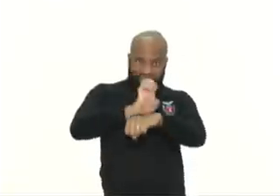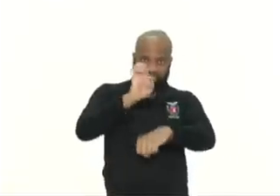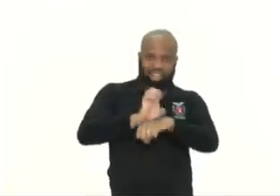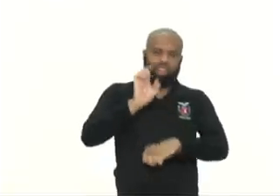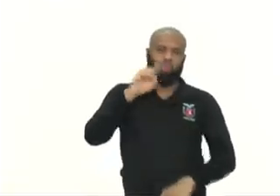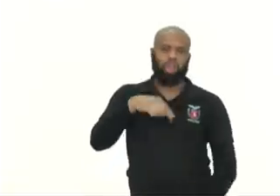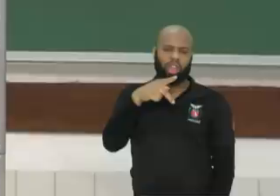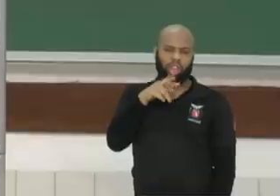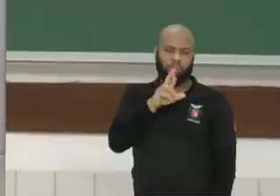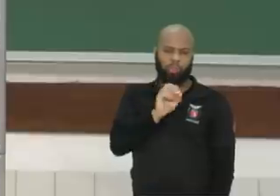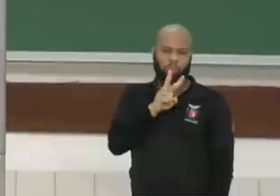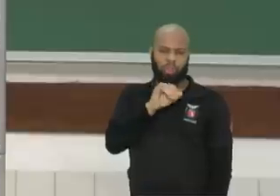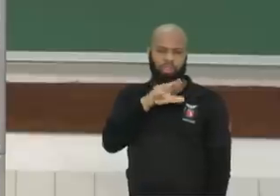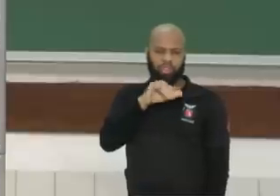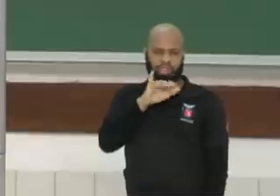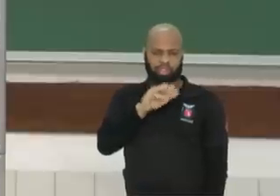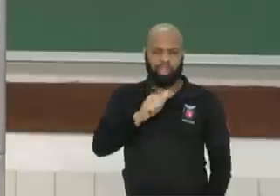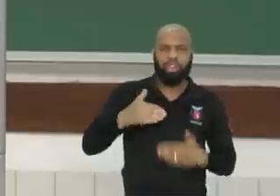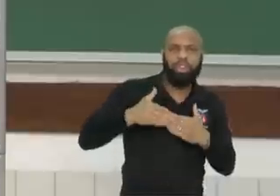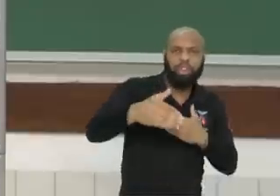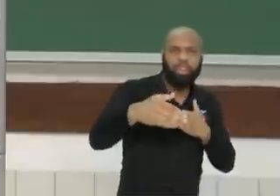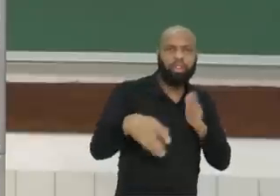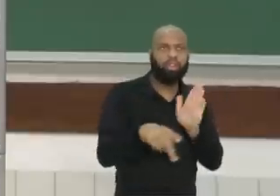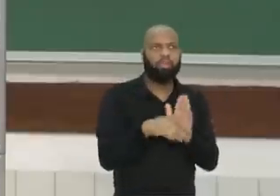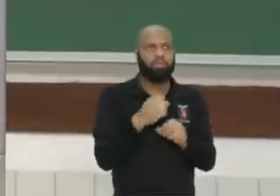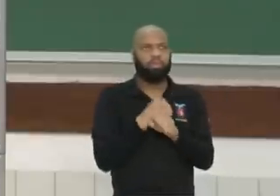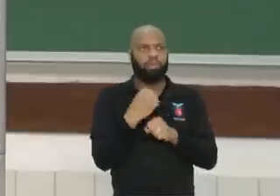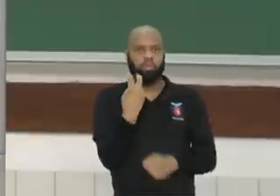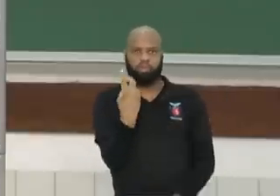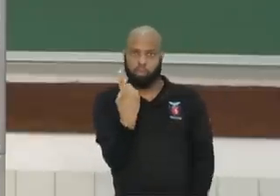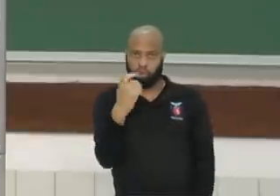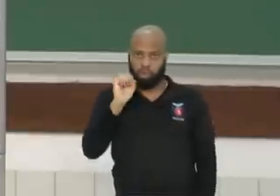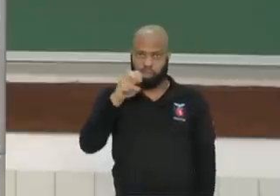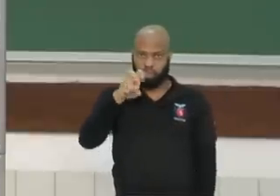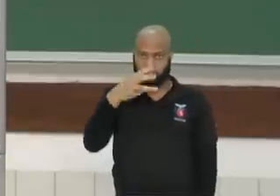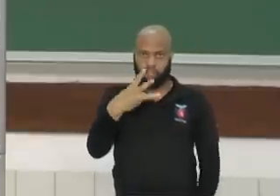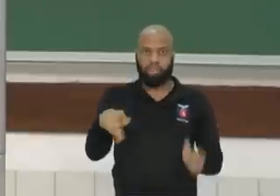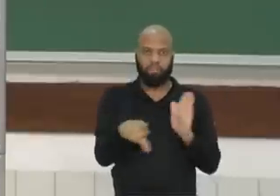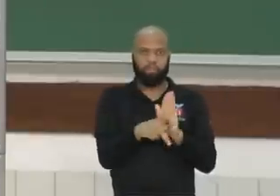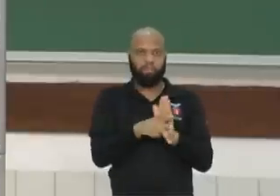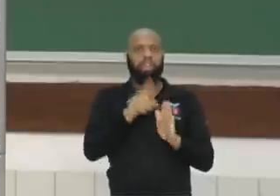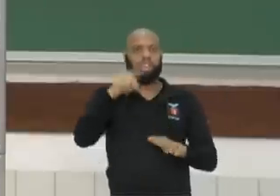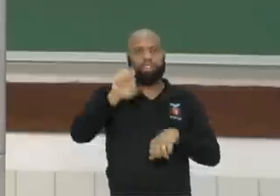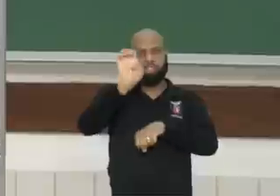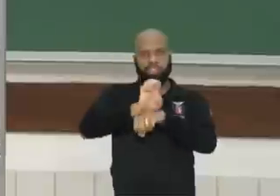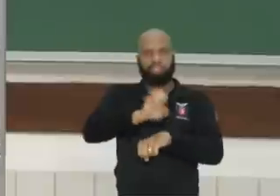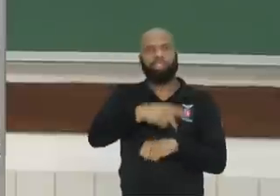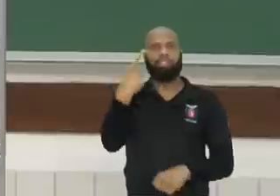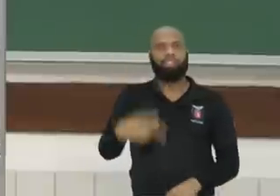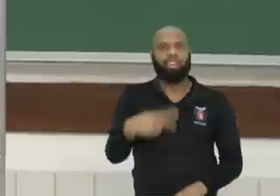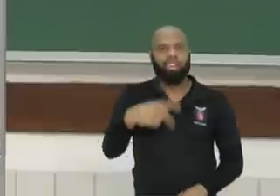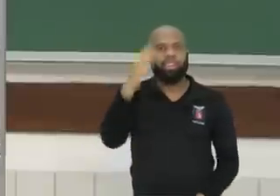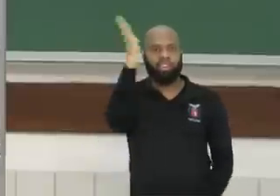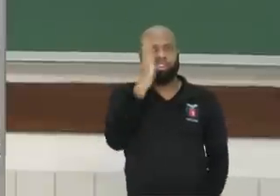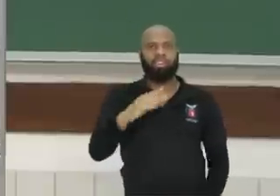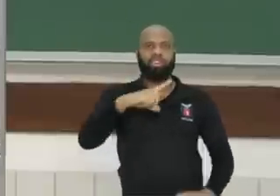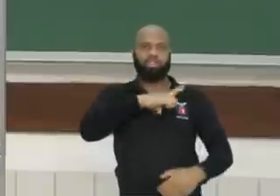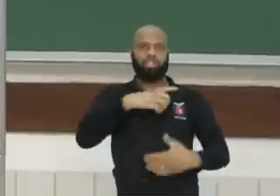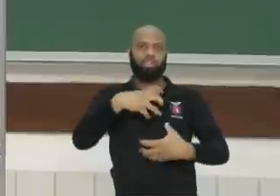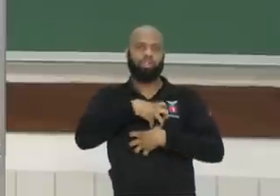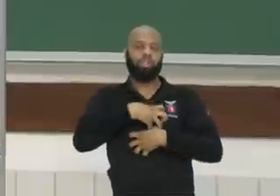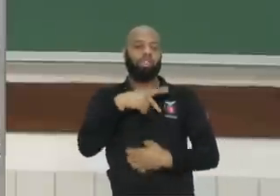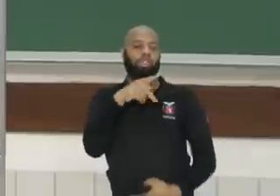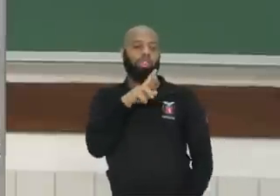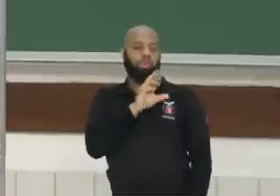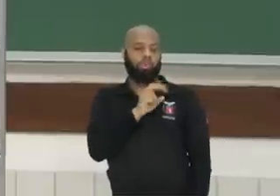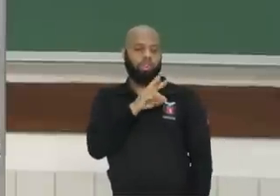A partir de 1853, o Paraná então passa a ser um ente federado do Brasil, né? Nós ganhamos o status de